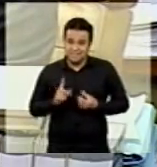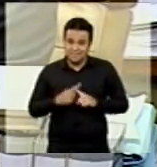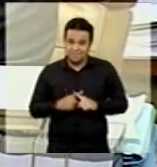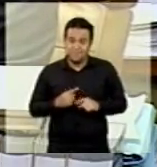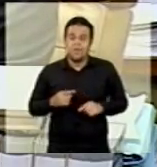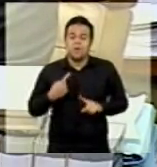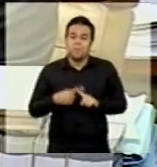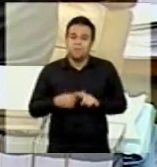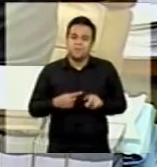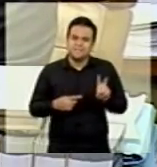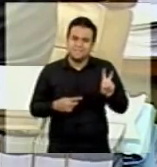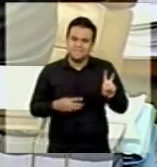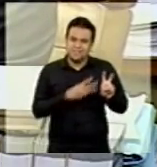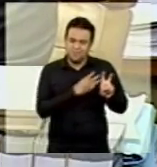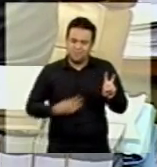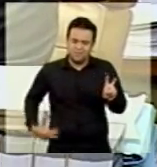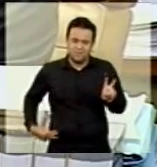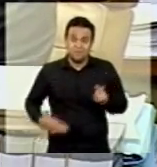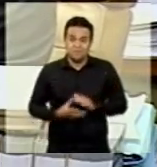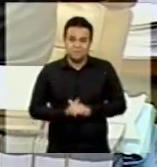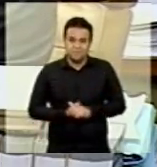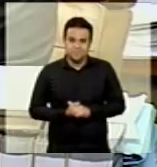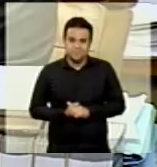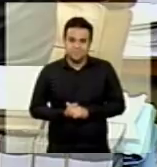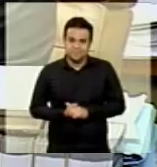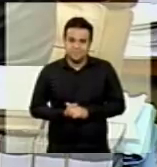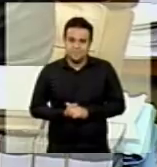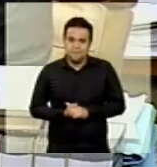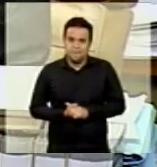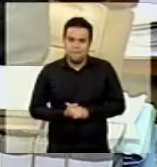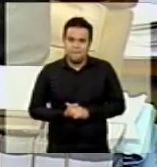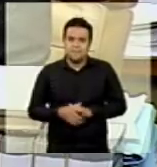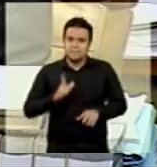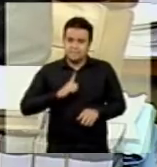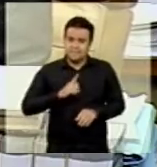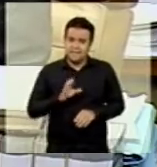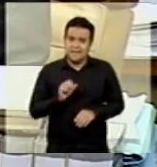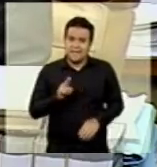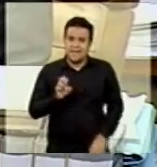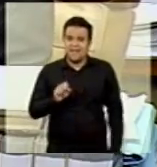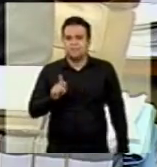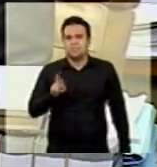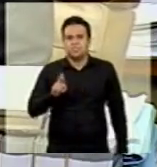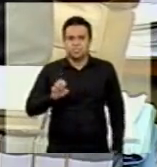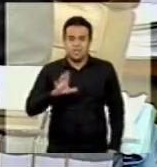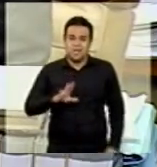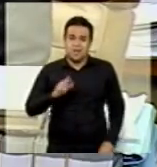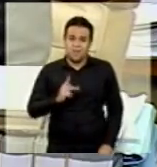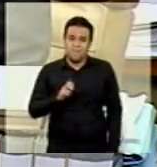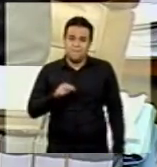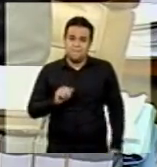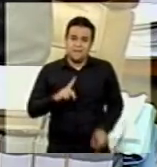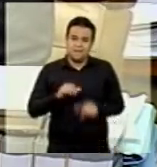ministros entendiam que a causa geral de aumento de pena do 327, parágrafo 2º do